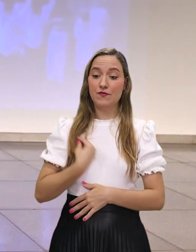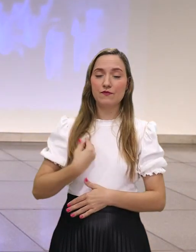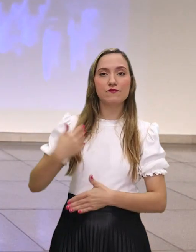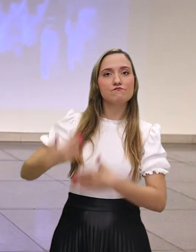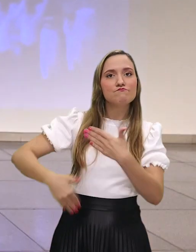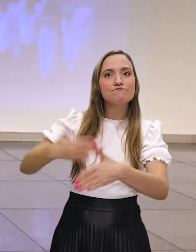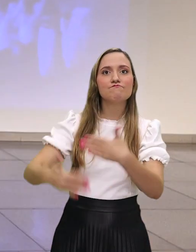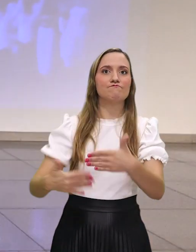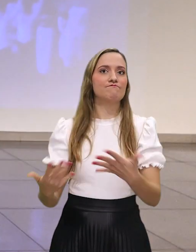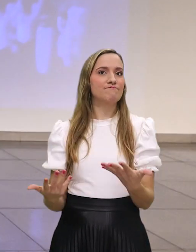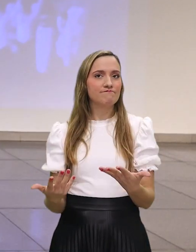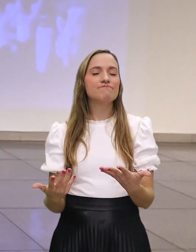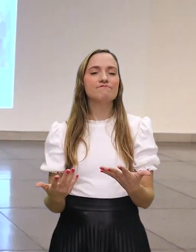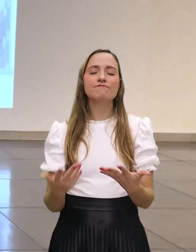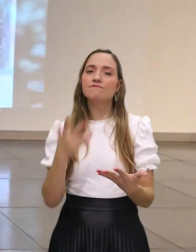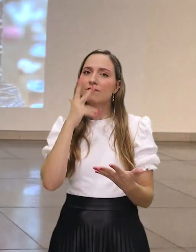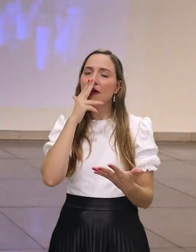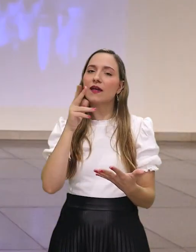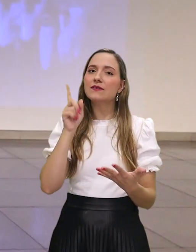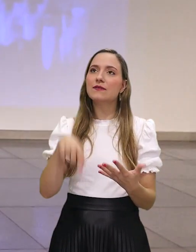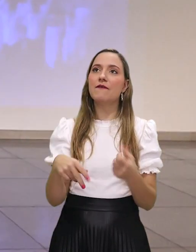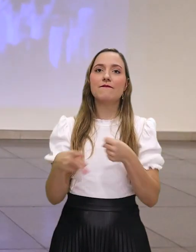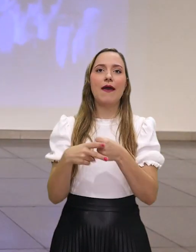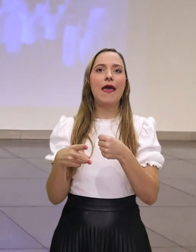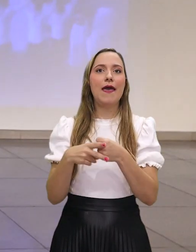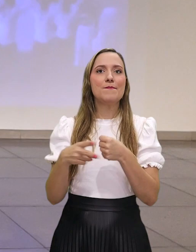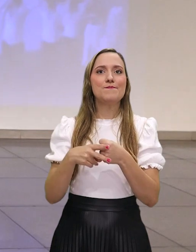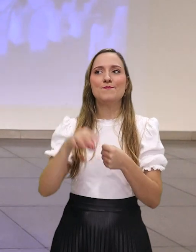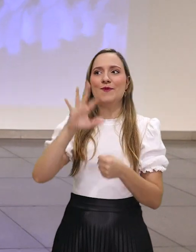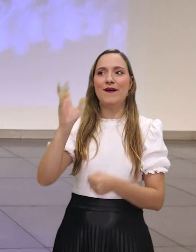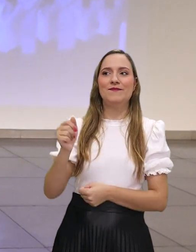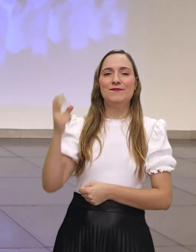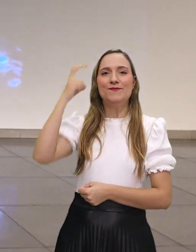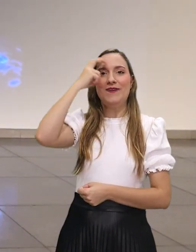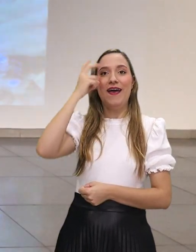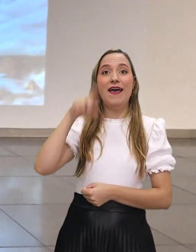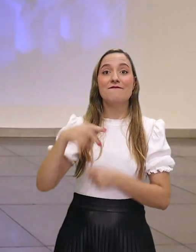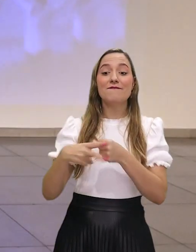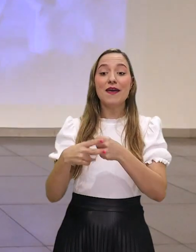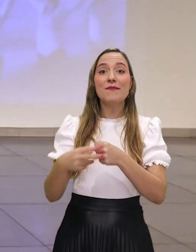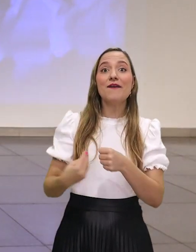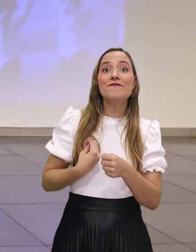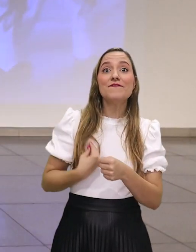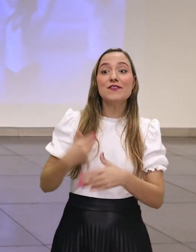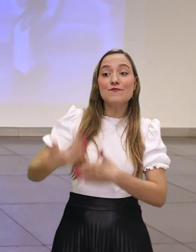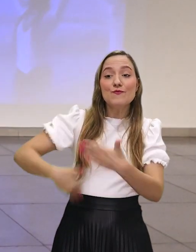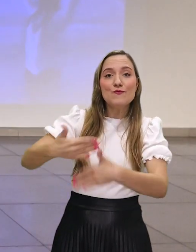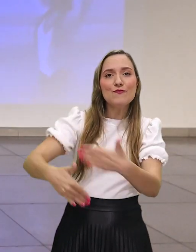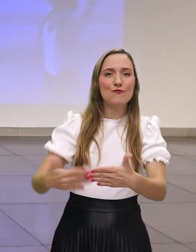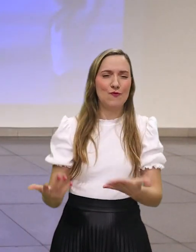um verbo, né, afrofuturar. A ideia por trás do vídeo,